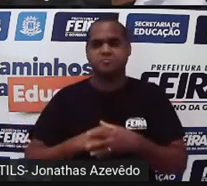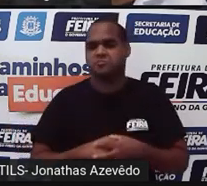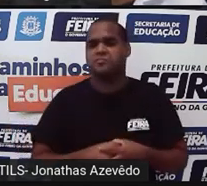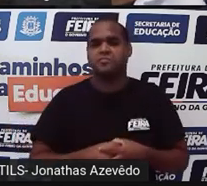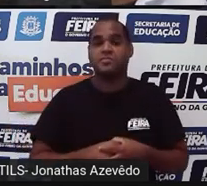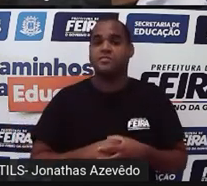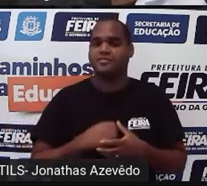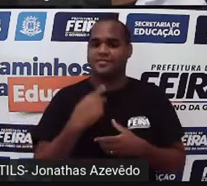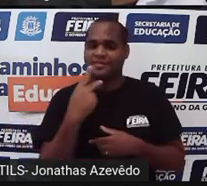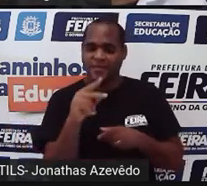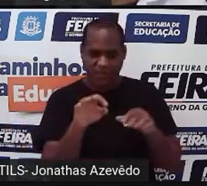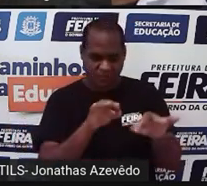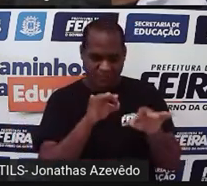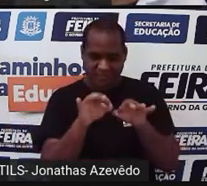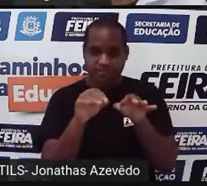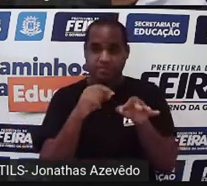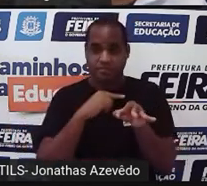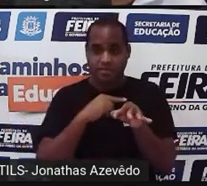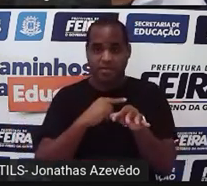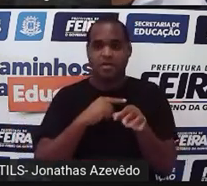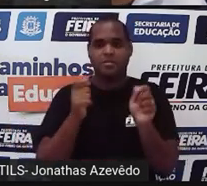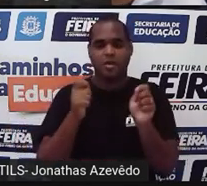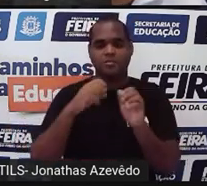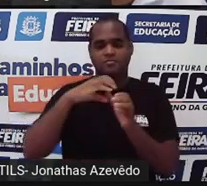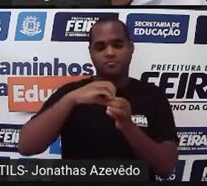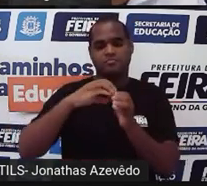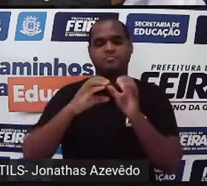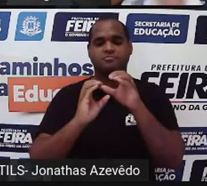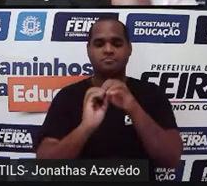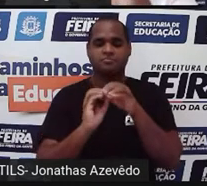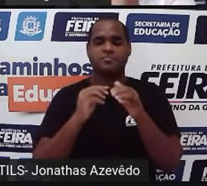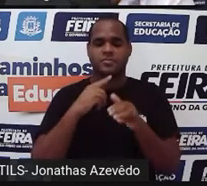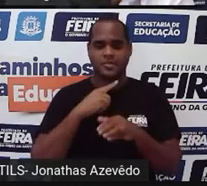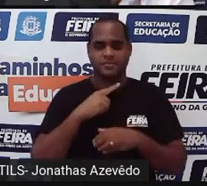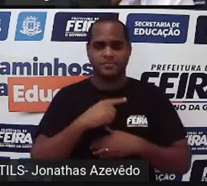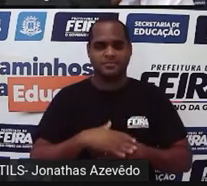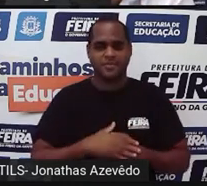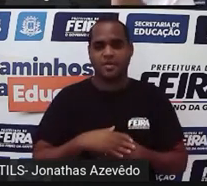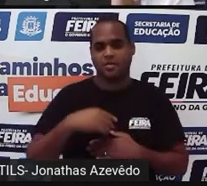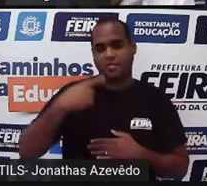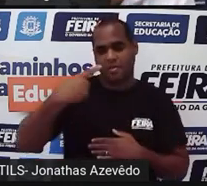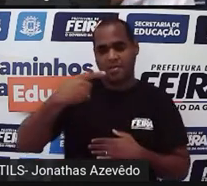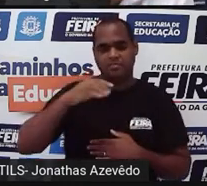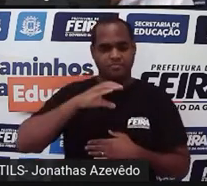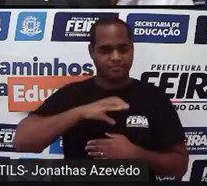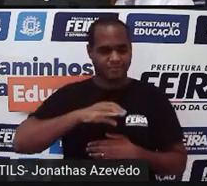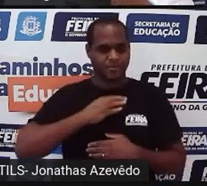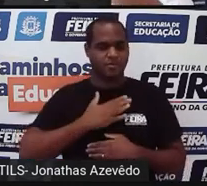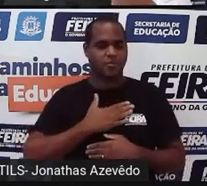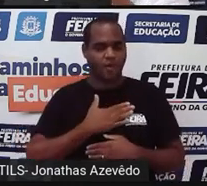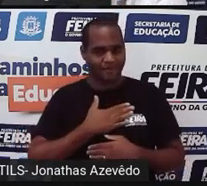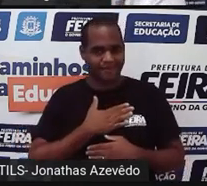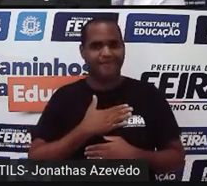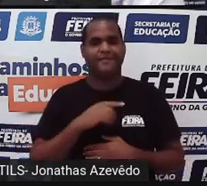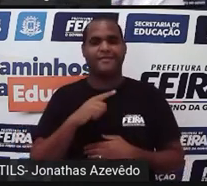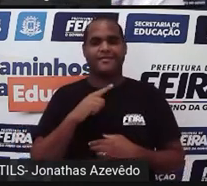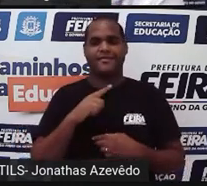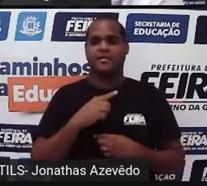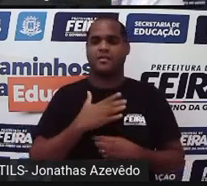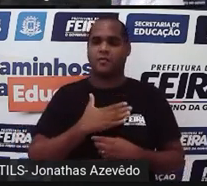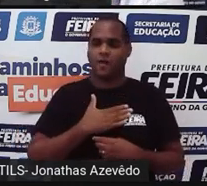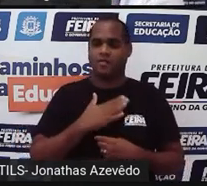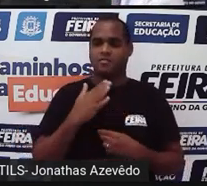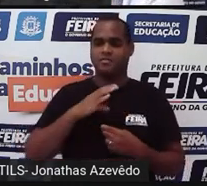para organizar as coisas, a gente está fazendo um diagrama, tá? Então, o primeiro, português, as pessoas que gostam de português, o segundo, as que